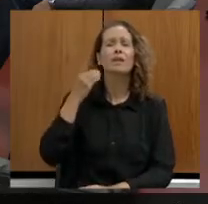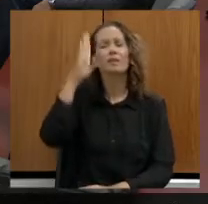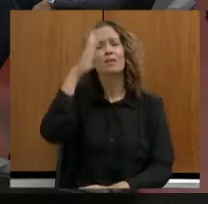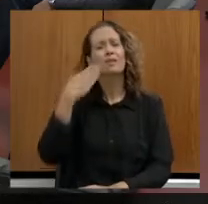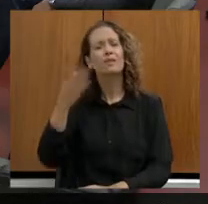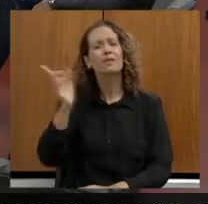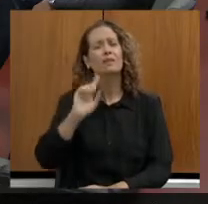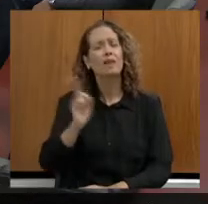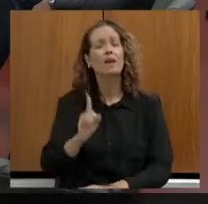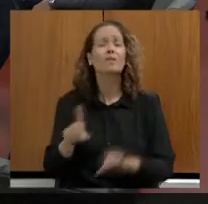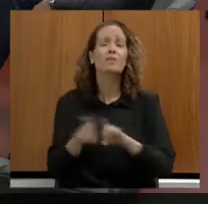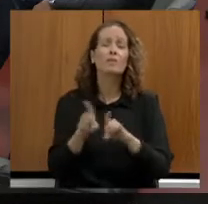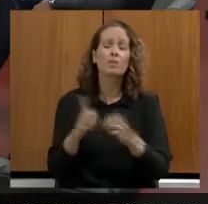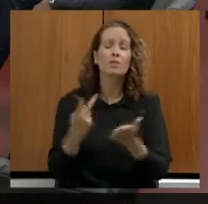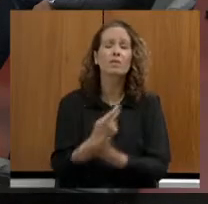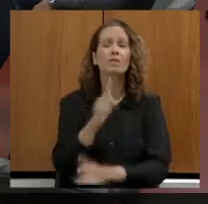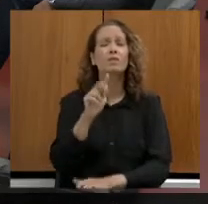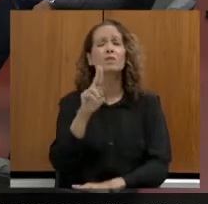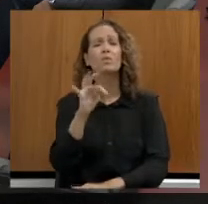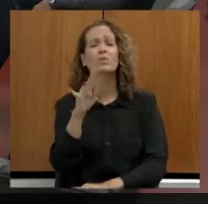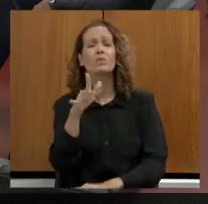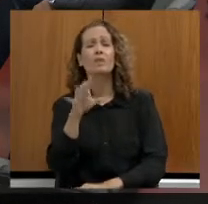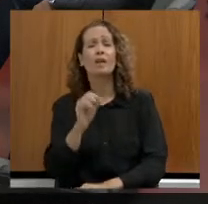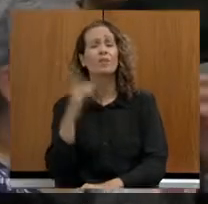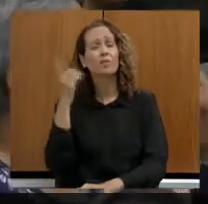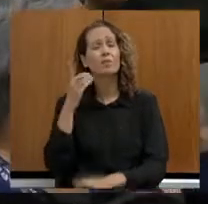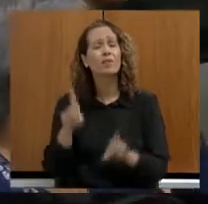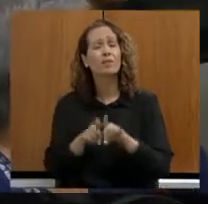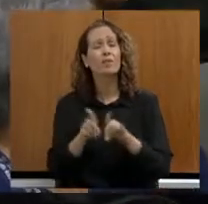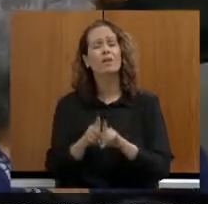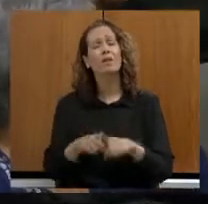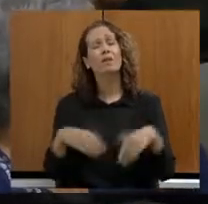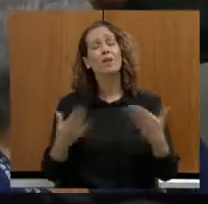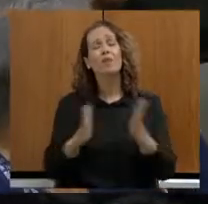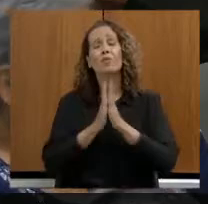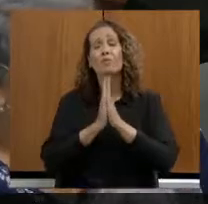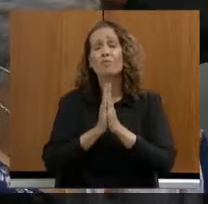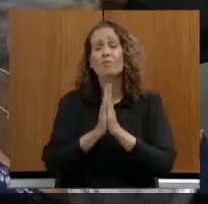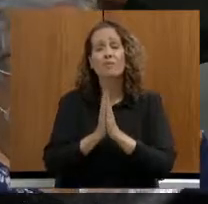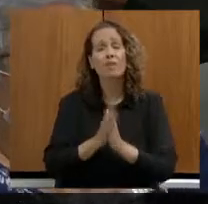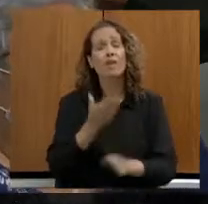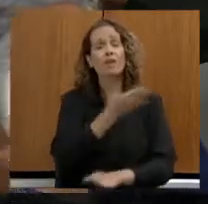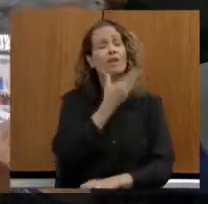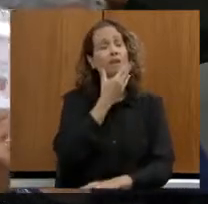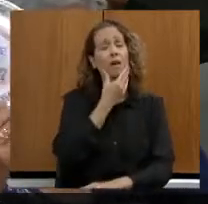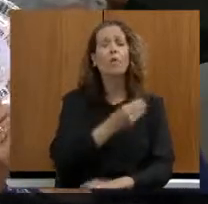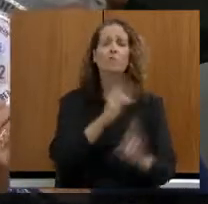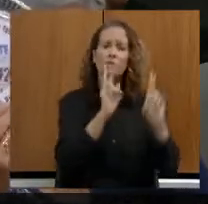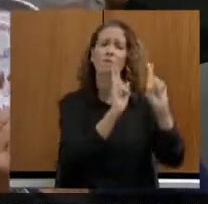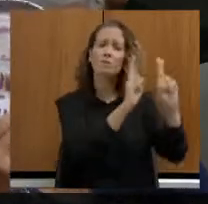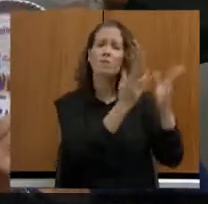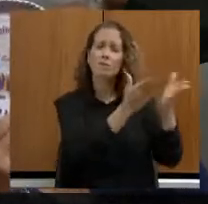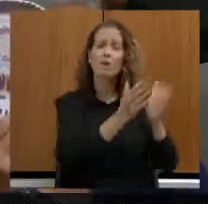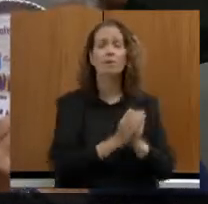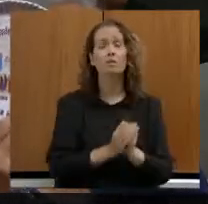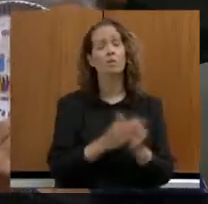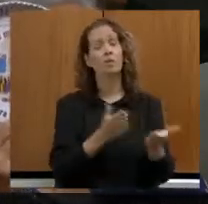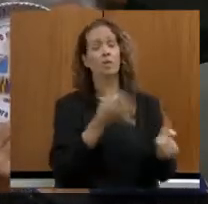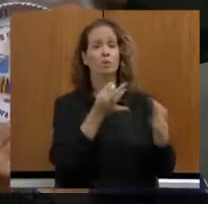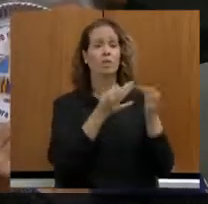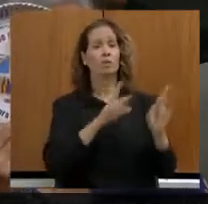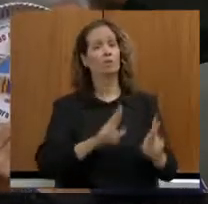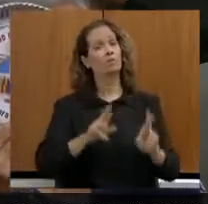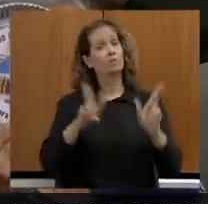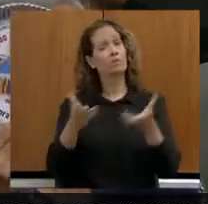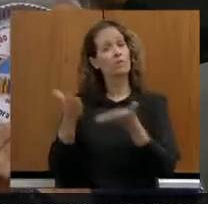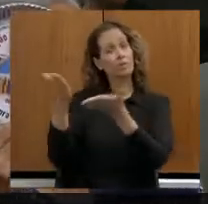cometido contra o deputado Gustavo Se eu tivesse pedido naquele momento então por favor ele é ele é um homem respeitoso pode ter posições diferentes